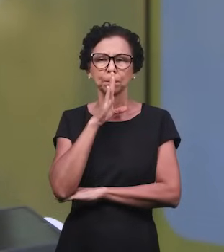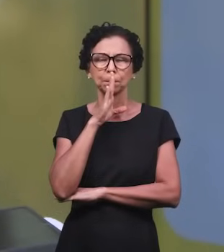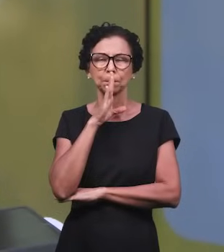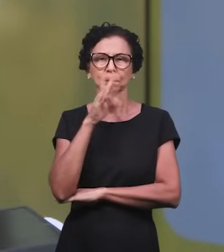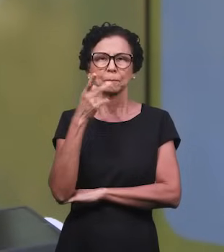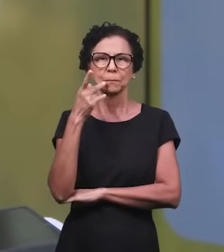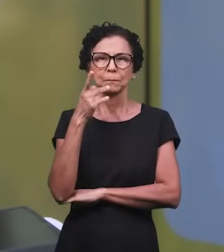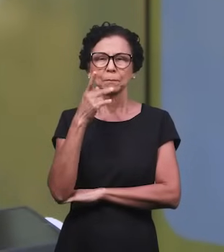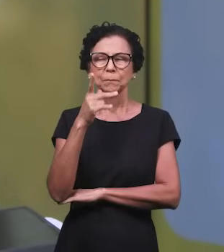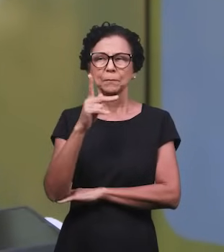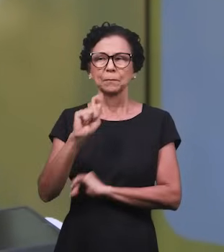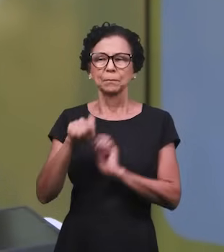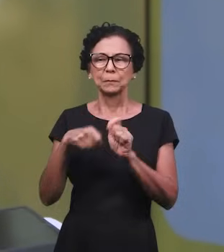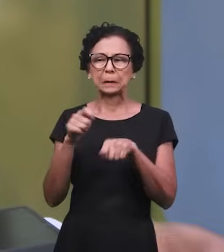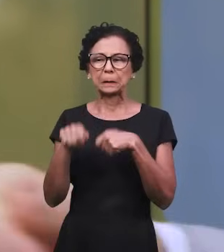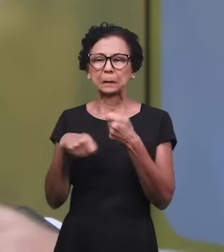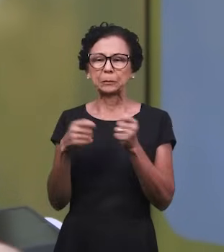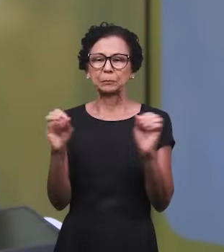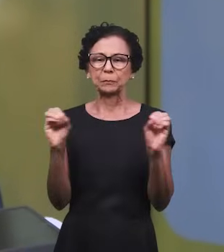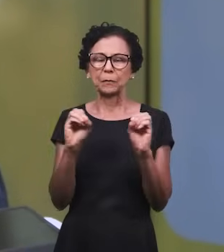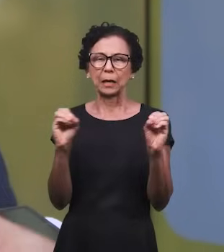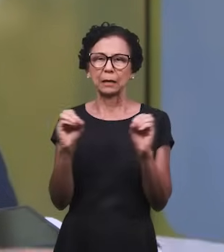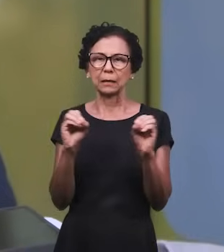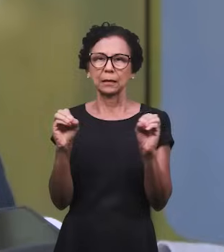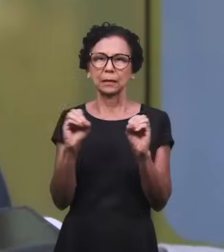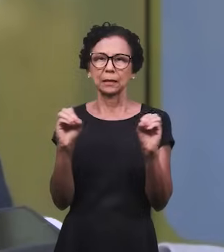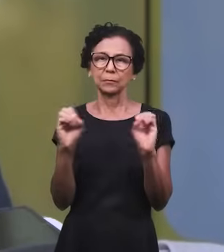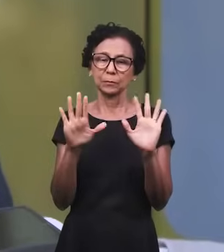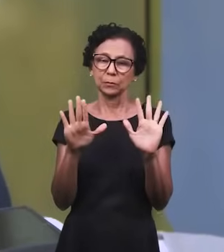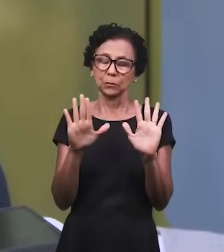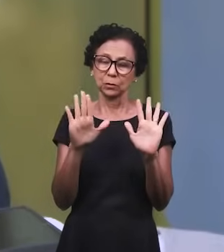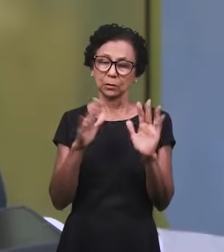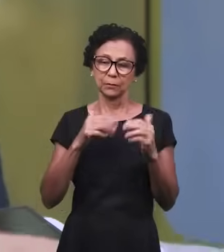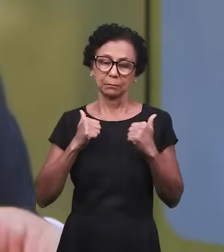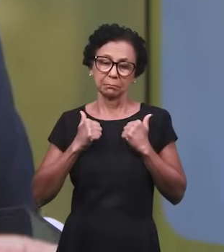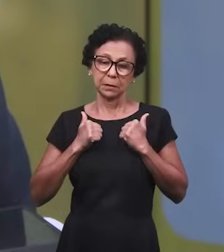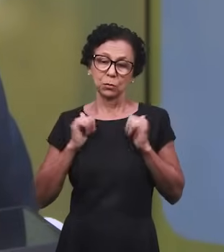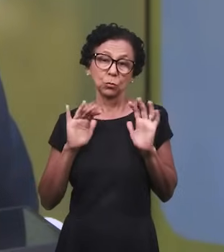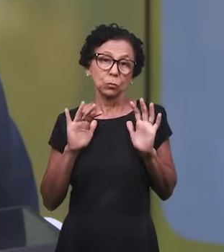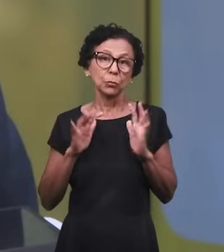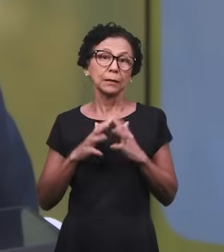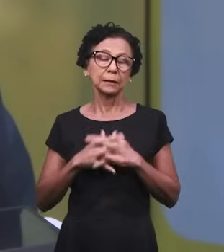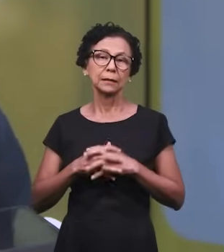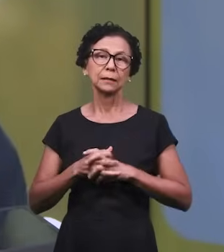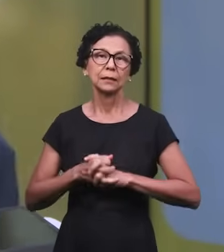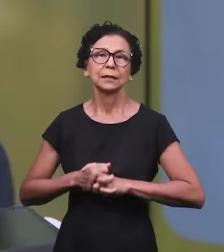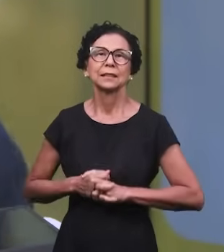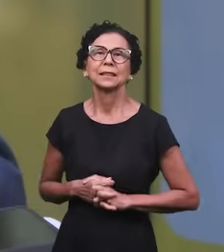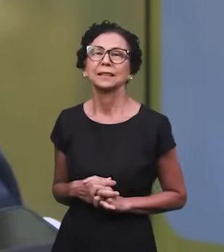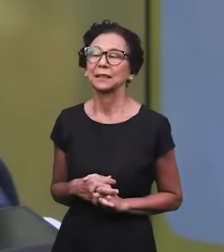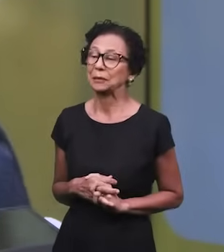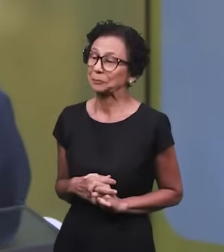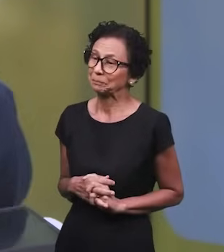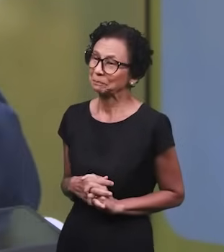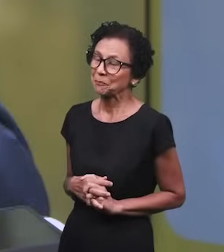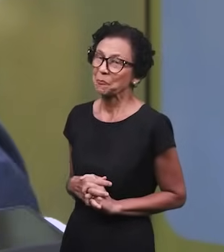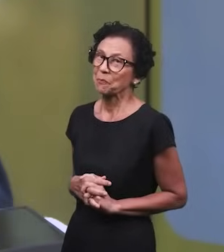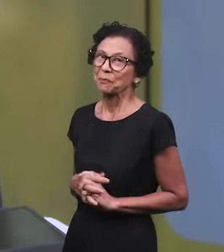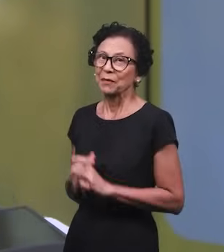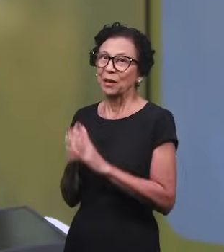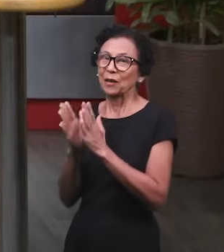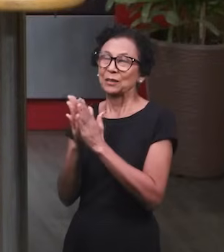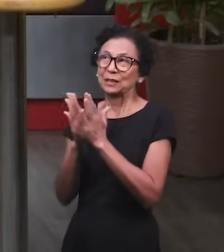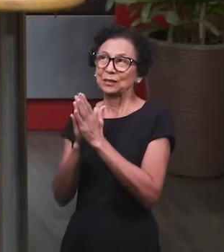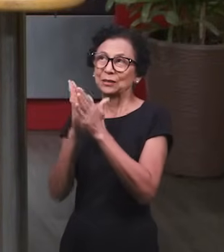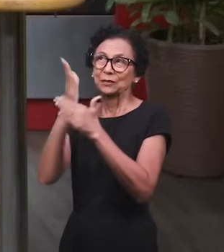silêncio é melhor você não falar nada que você vai ofender vai machucar vai ferir e vai trazer um problema na sua casa e as orações vão ser impedida M que nós vamos chegar lá